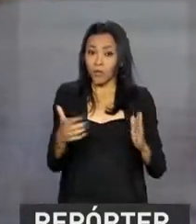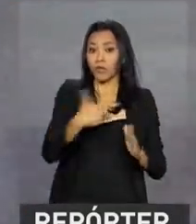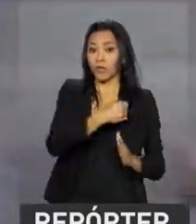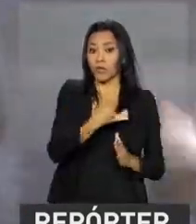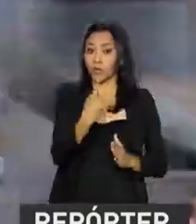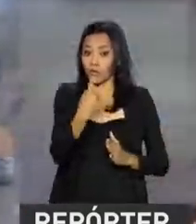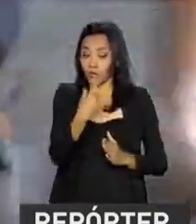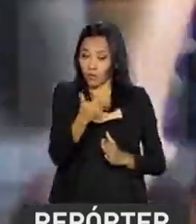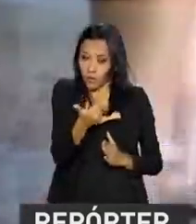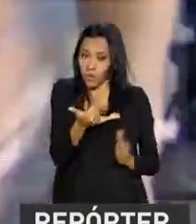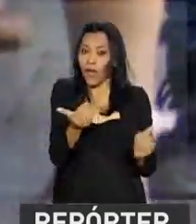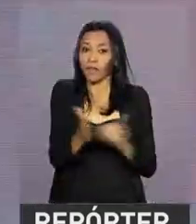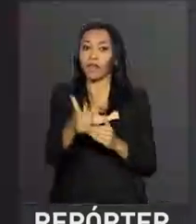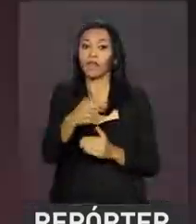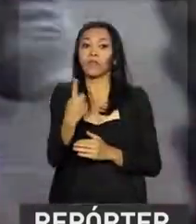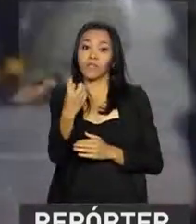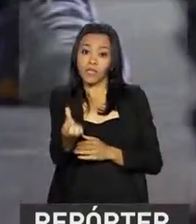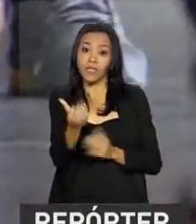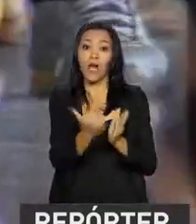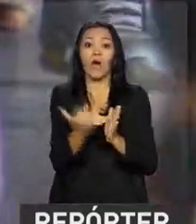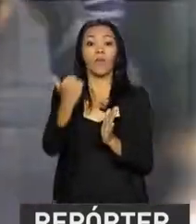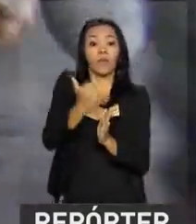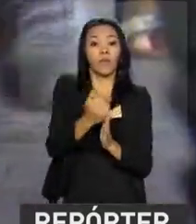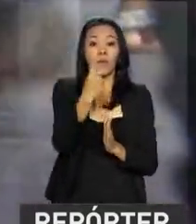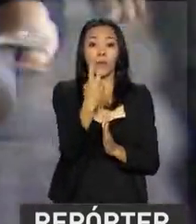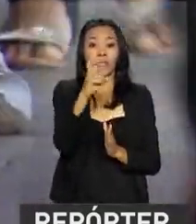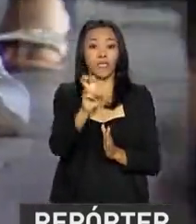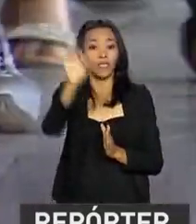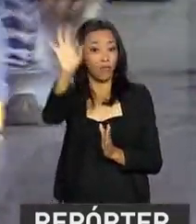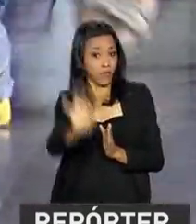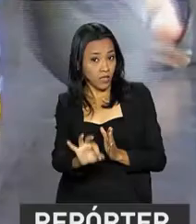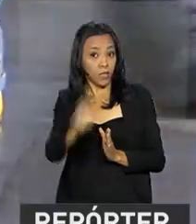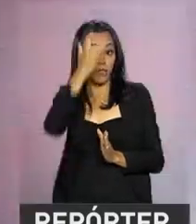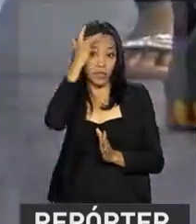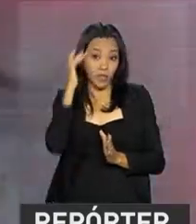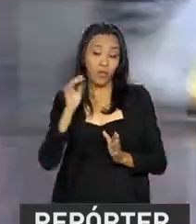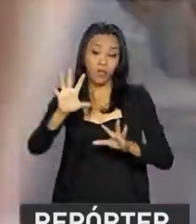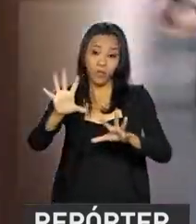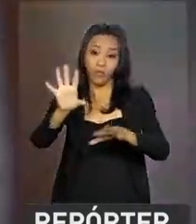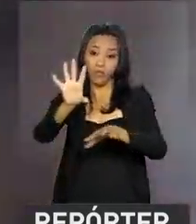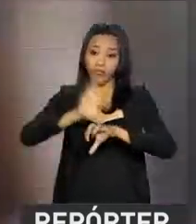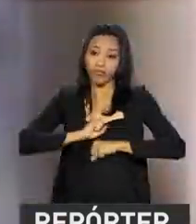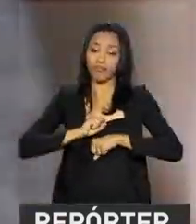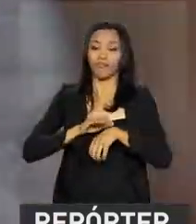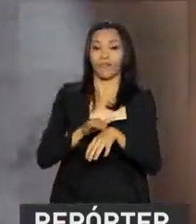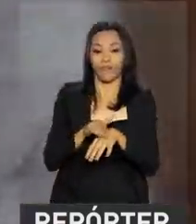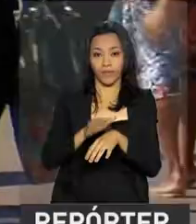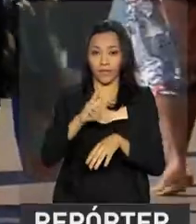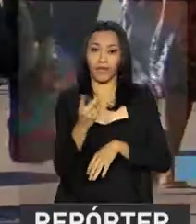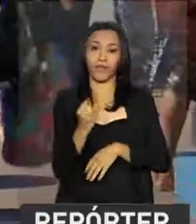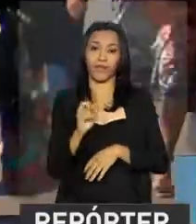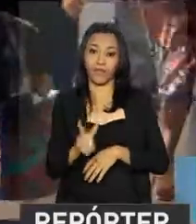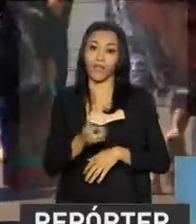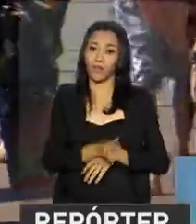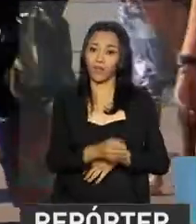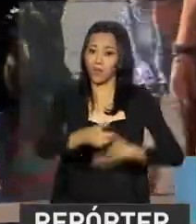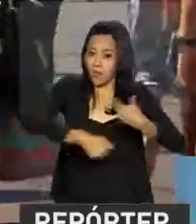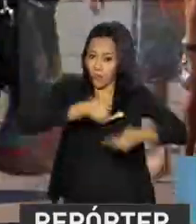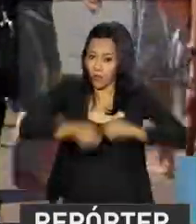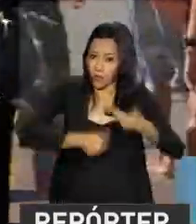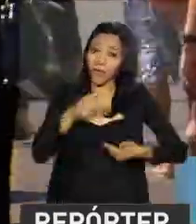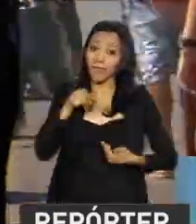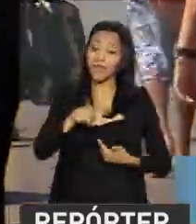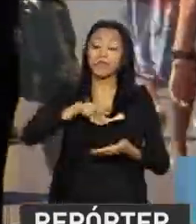2016, aumentou em 15% o número de pessoas diagnosticadas com o vírus em tratamento, o que correspondeu